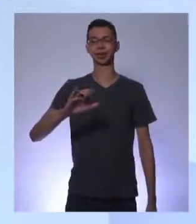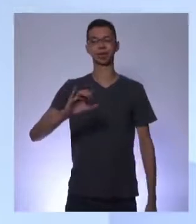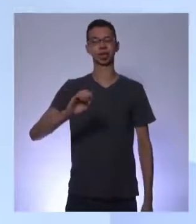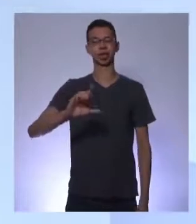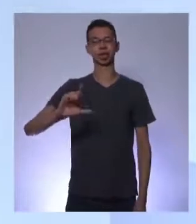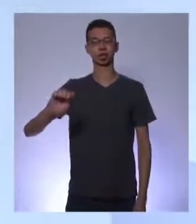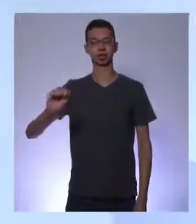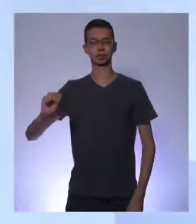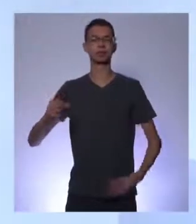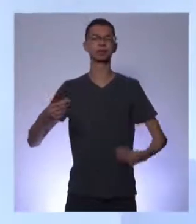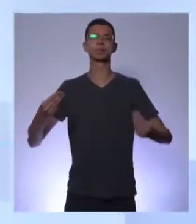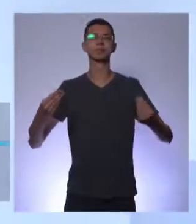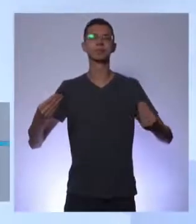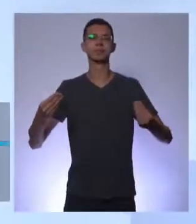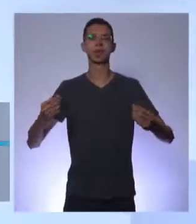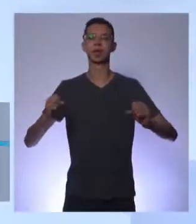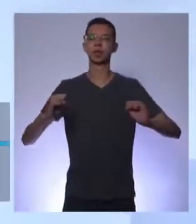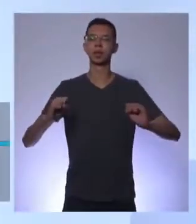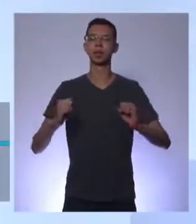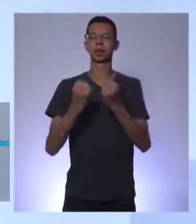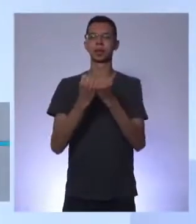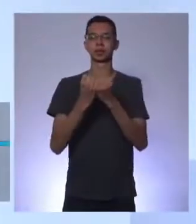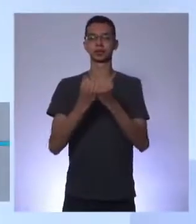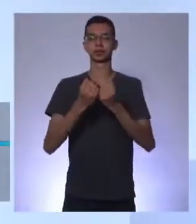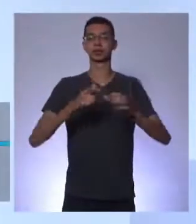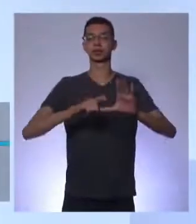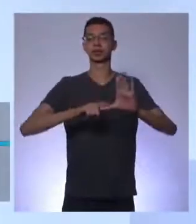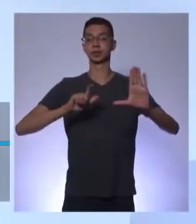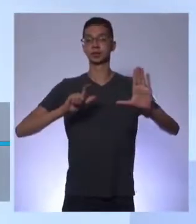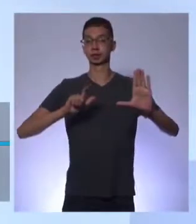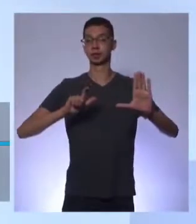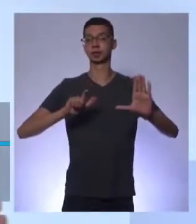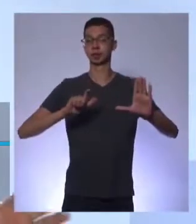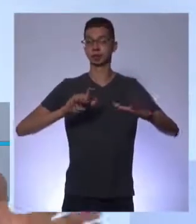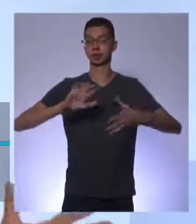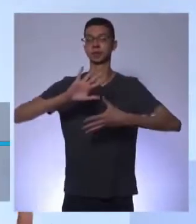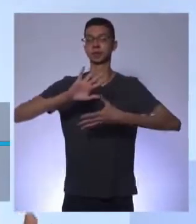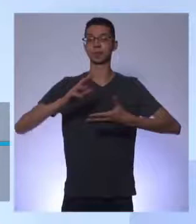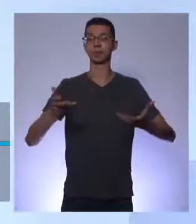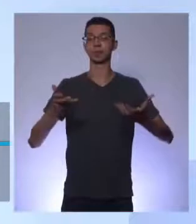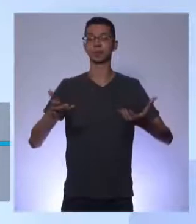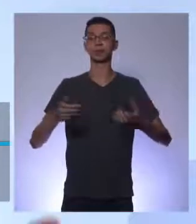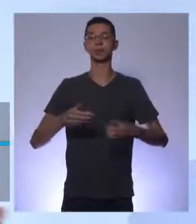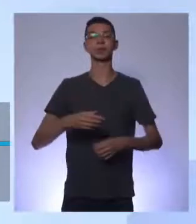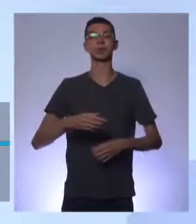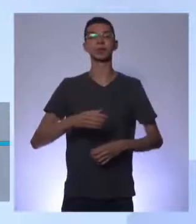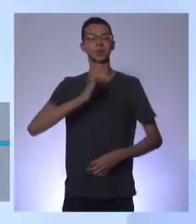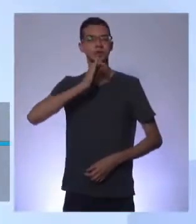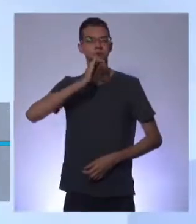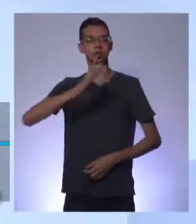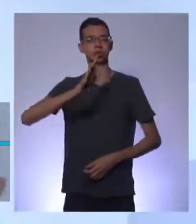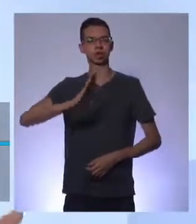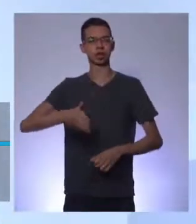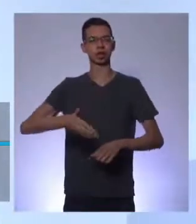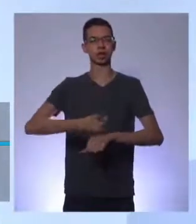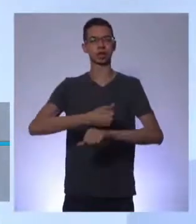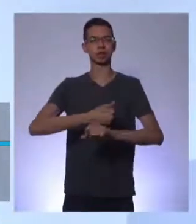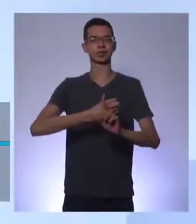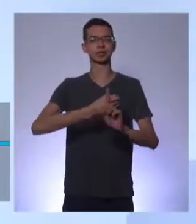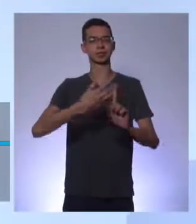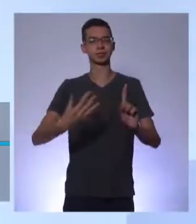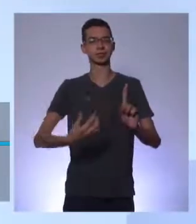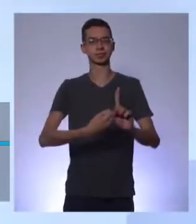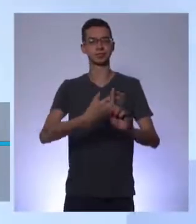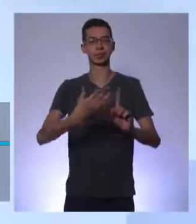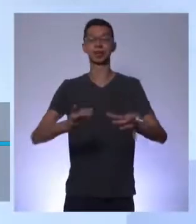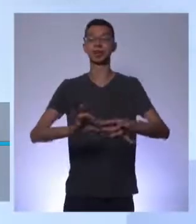ao defenderem a independência da América. Conforme os argumentos anteriores, a liberdade econômica.